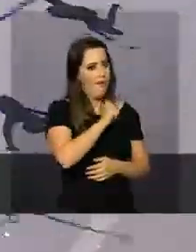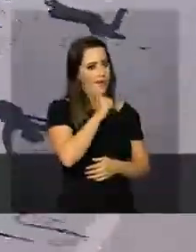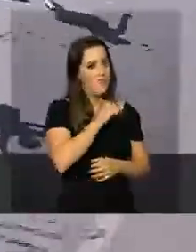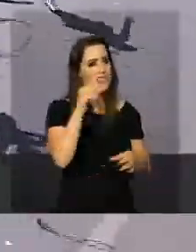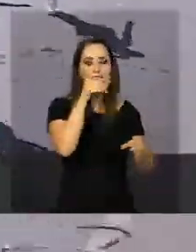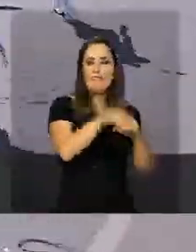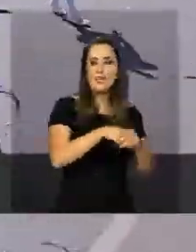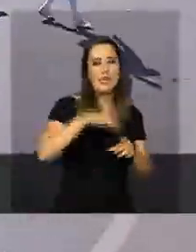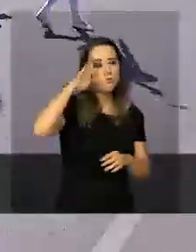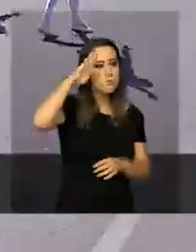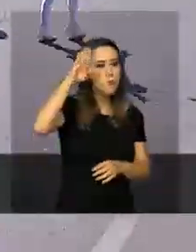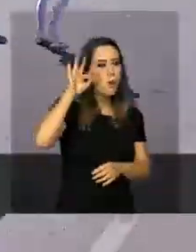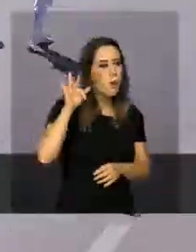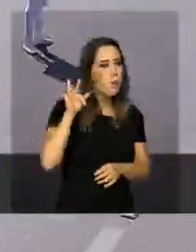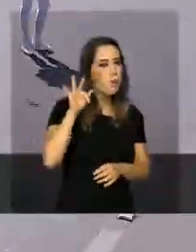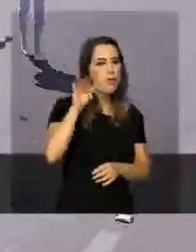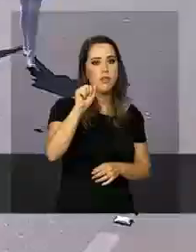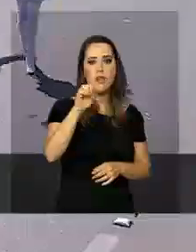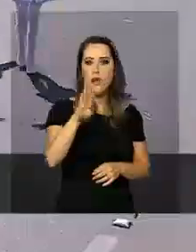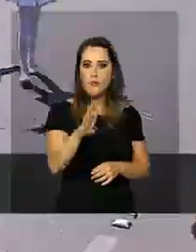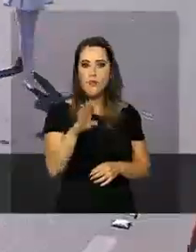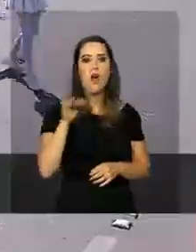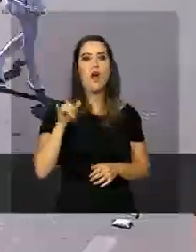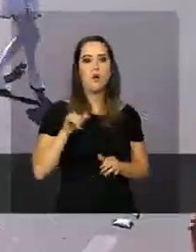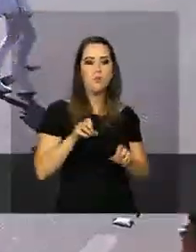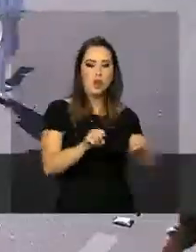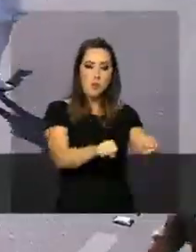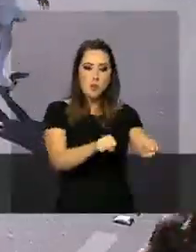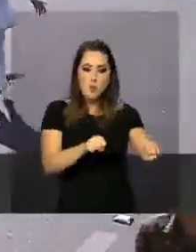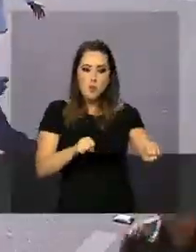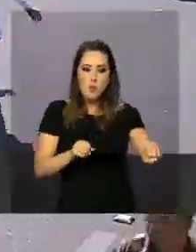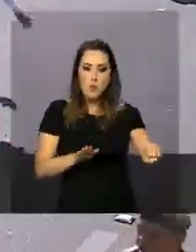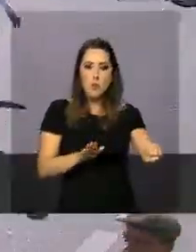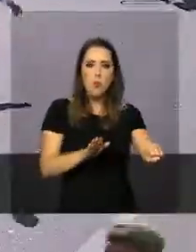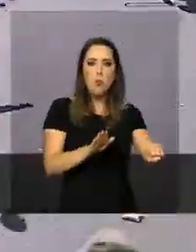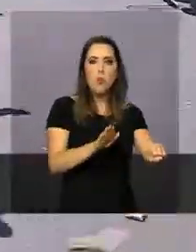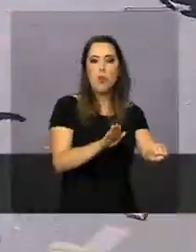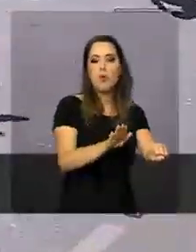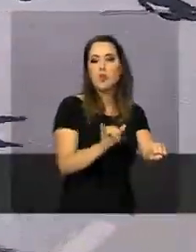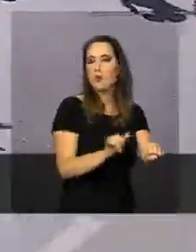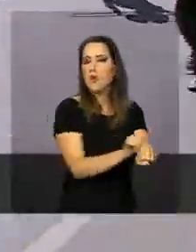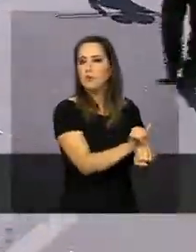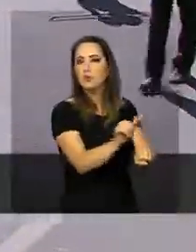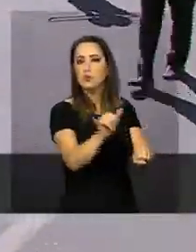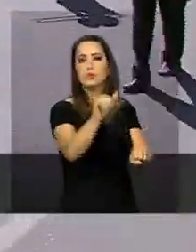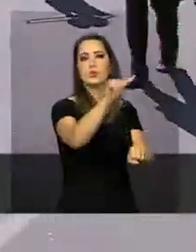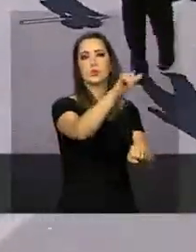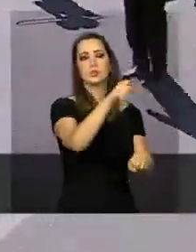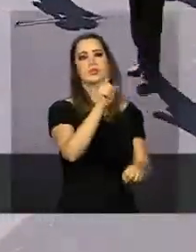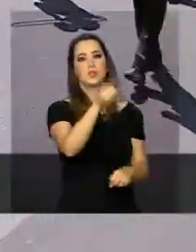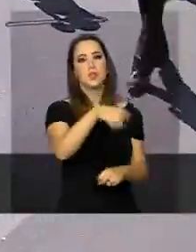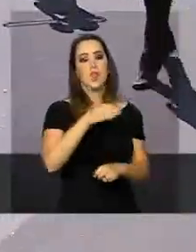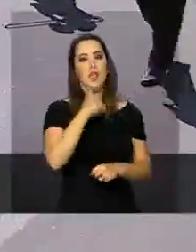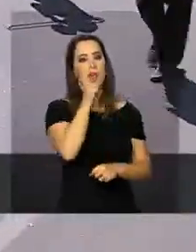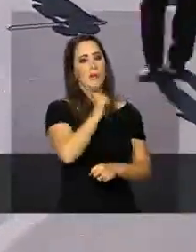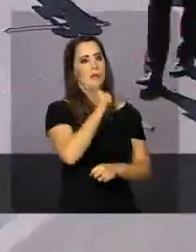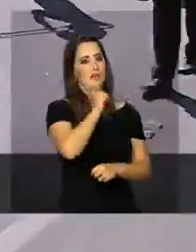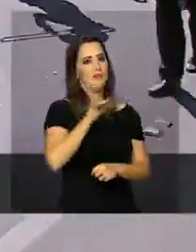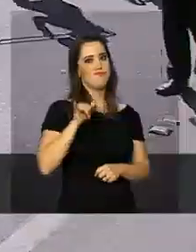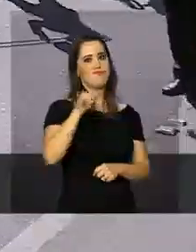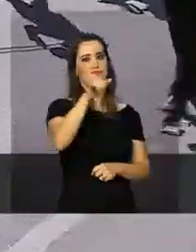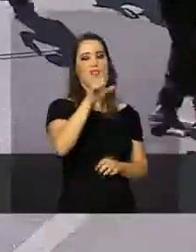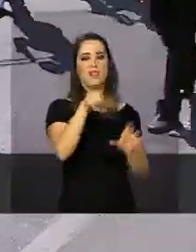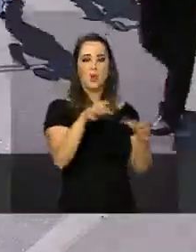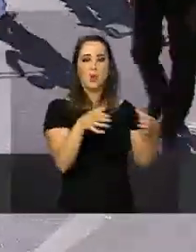são pilotos de combate. Que legal. E nós temos até uma capitão formada na Academia da Força Aérea, aviadora, que